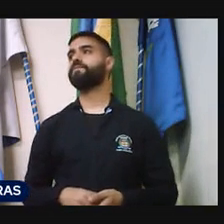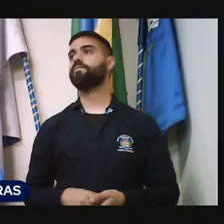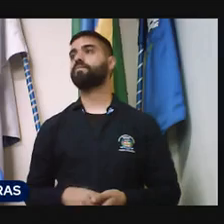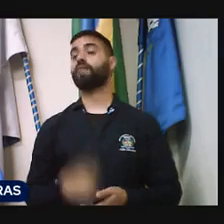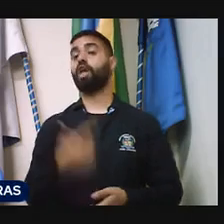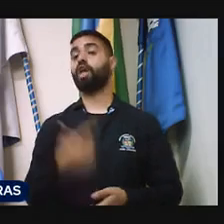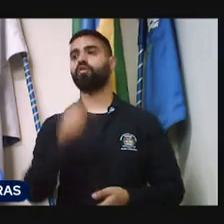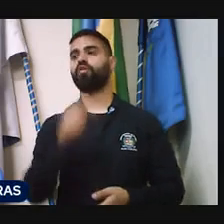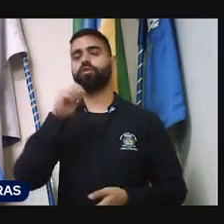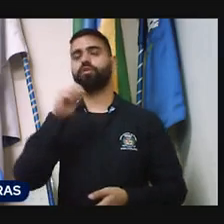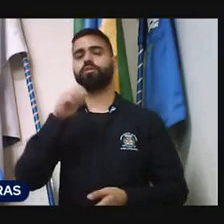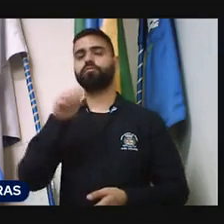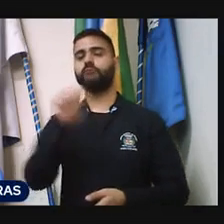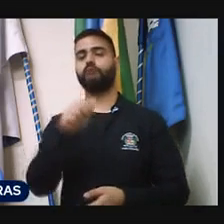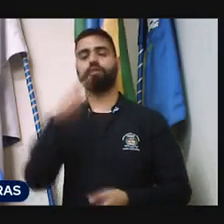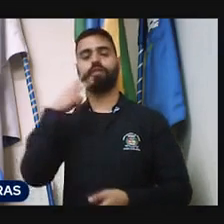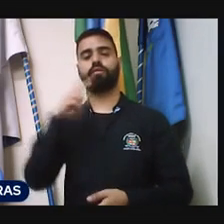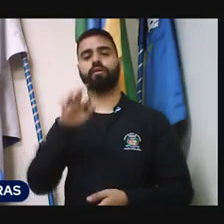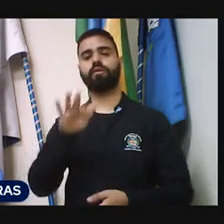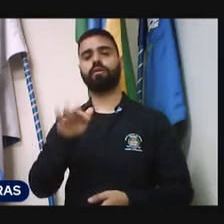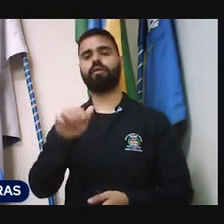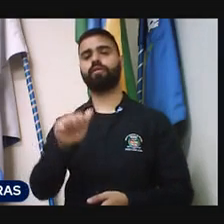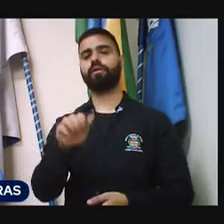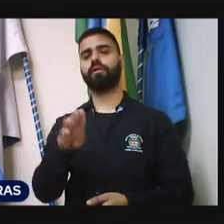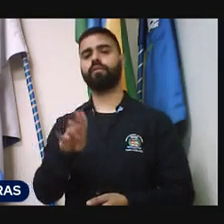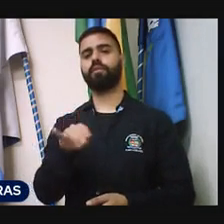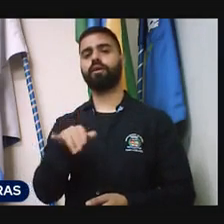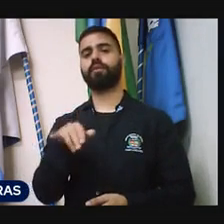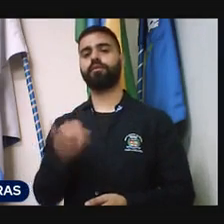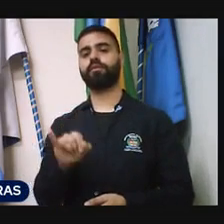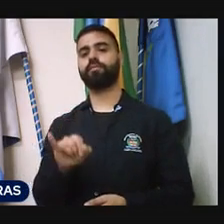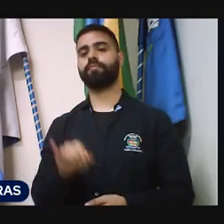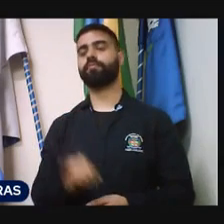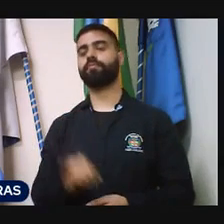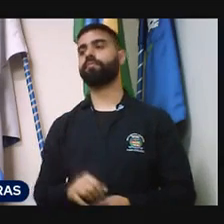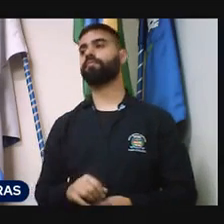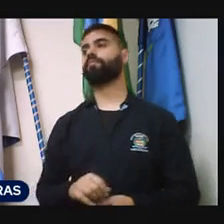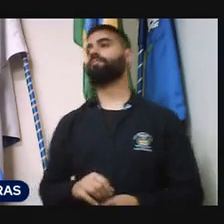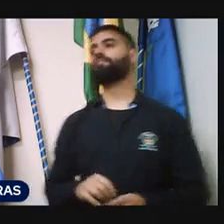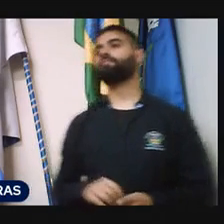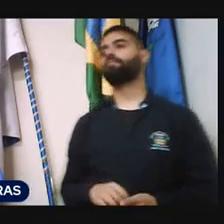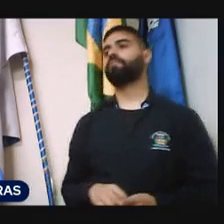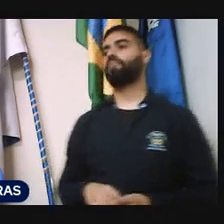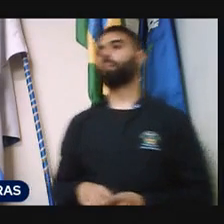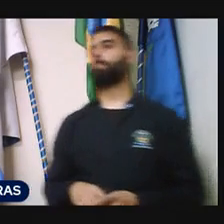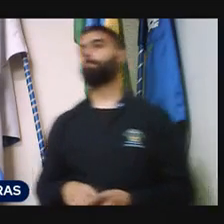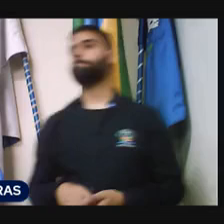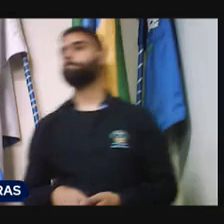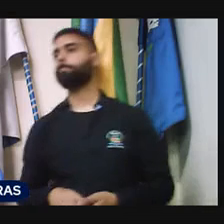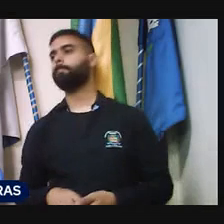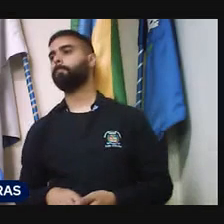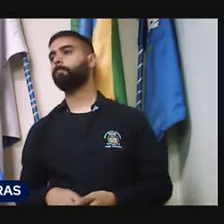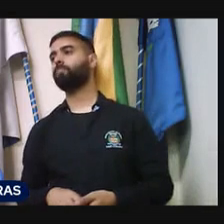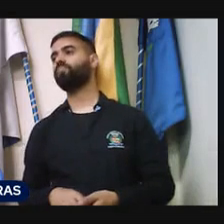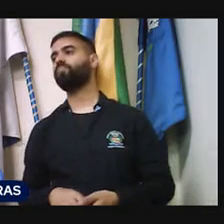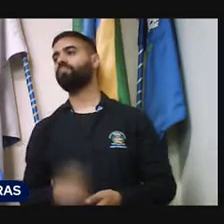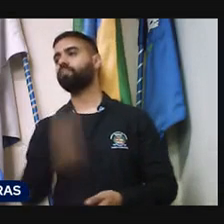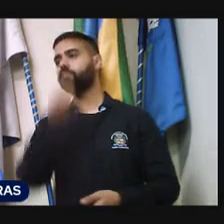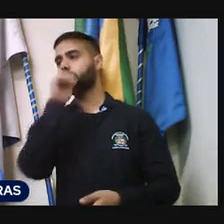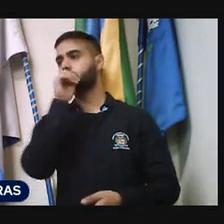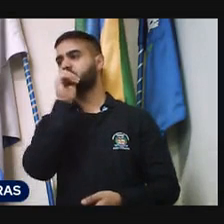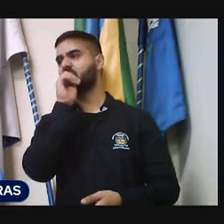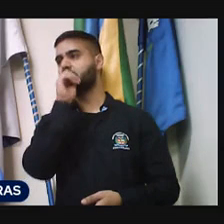sessões Doze de agosto de2001 vereadora Fabiane Vasconcellos on o indicação número